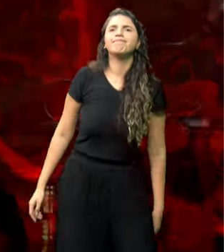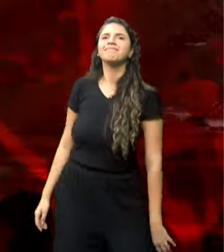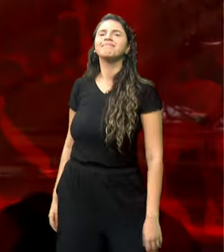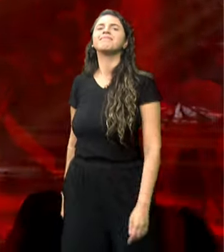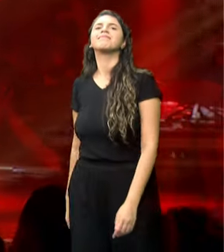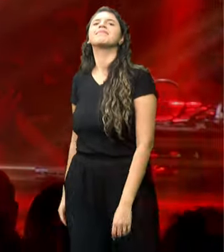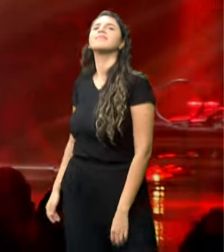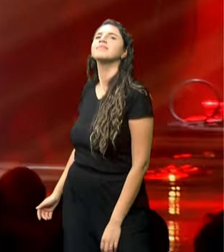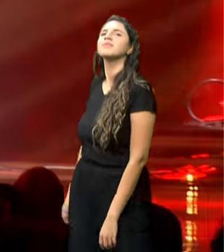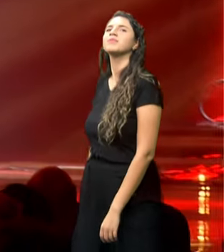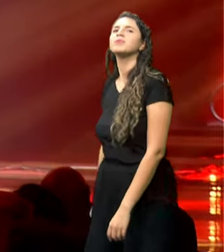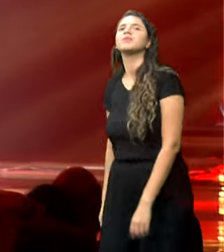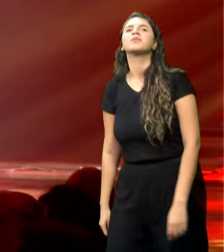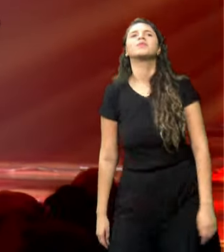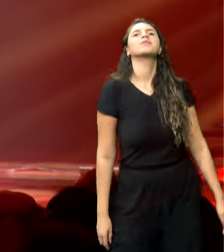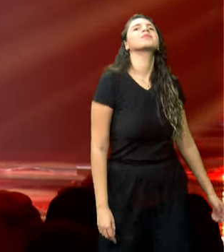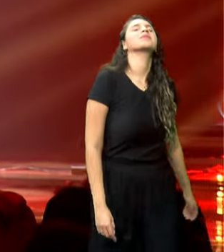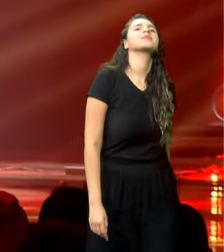sobrenatural.